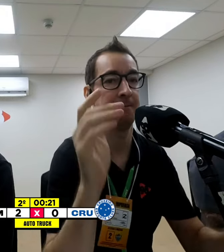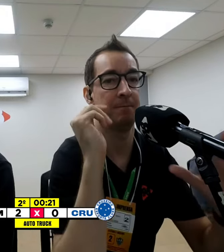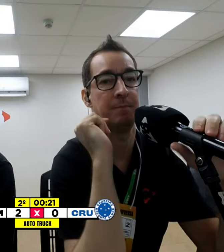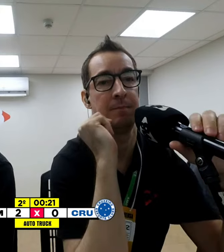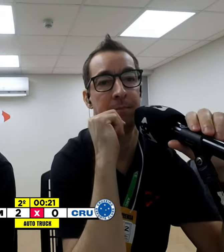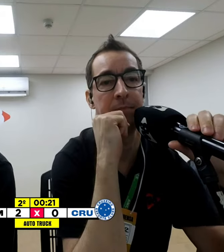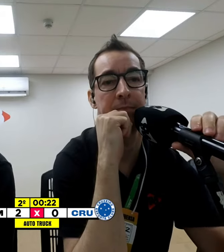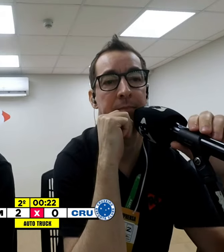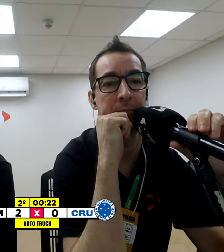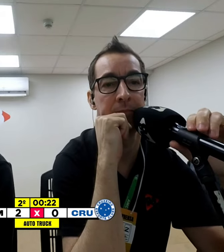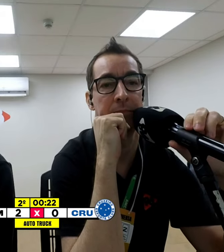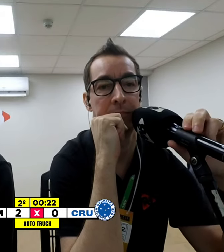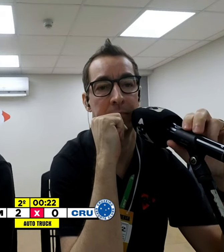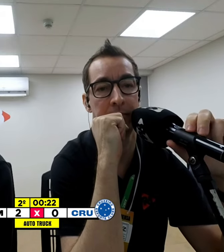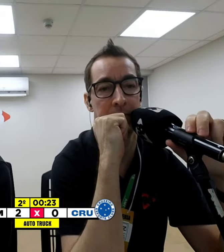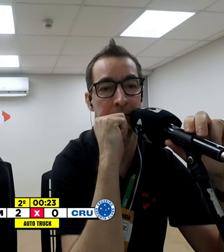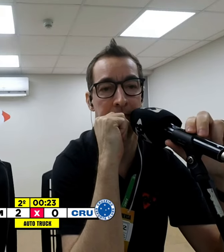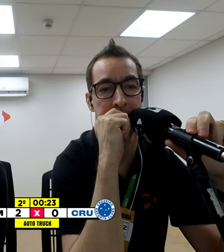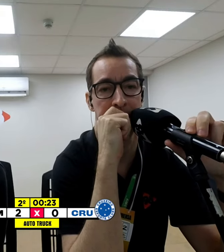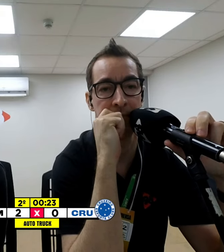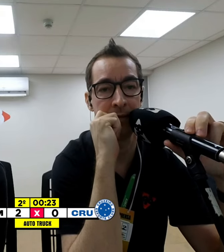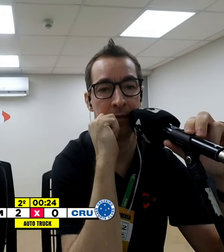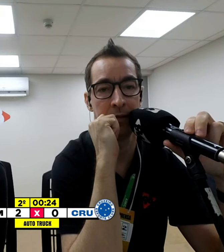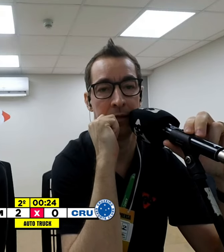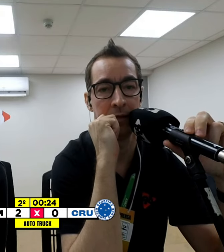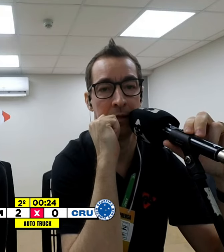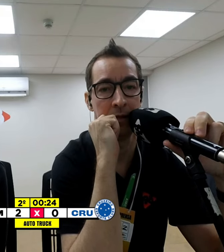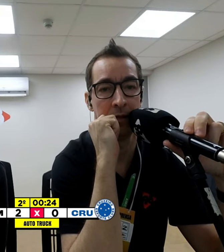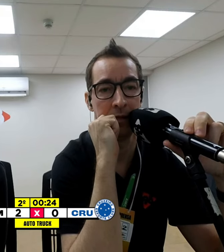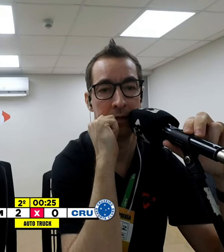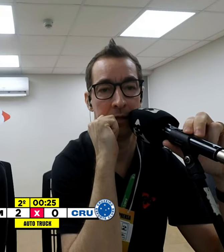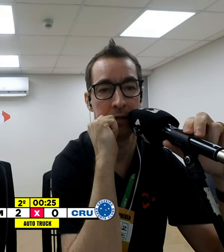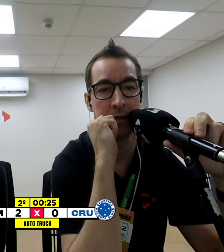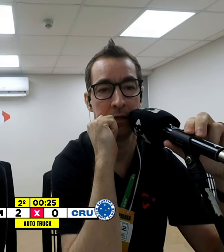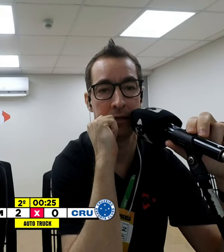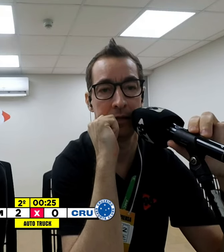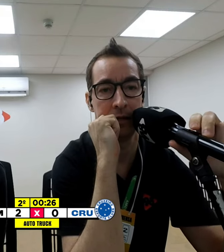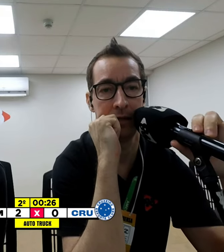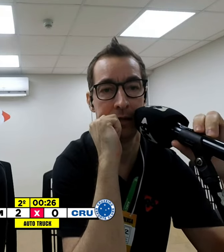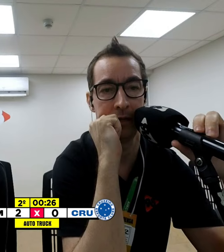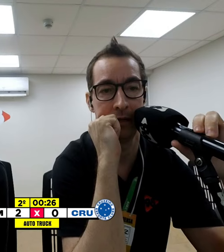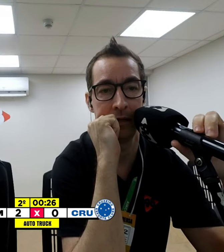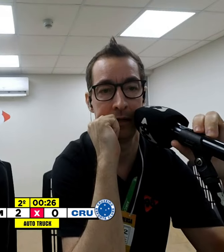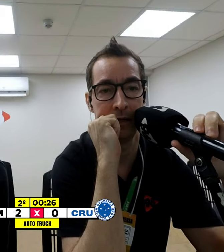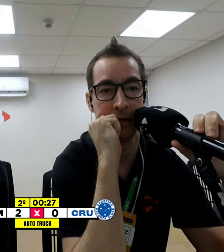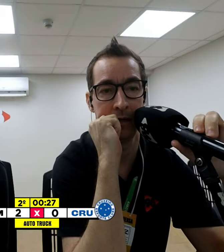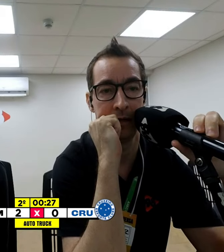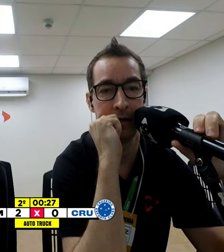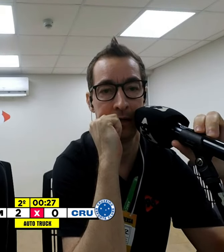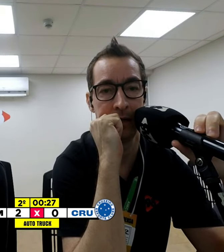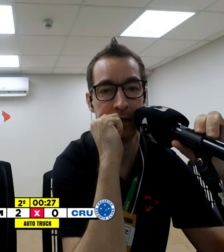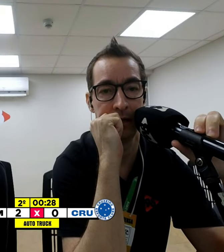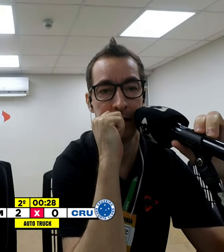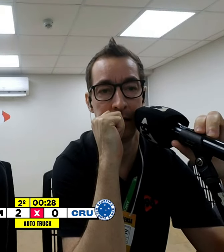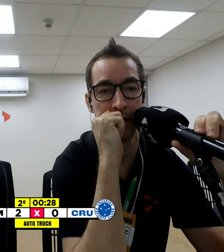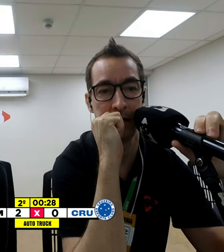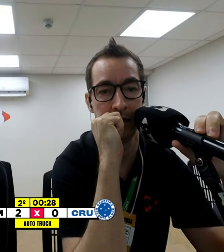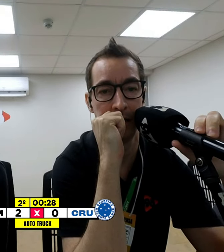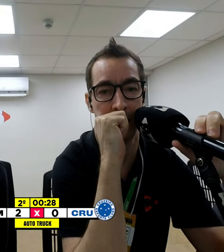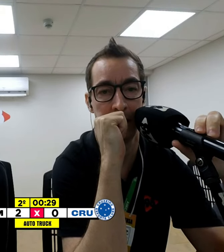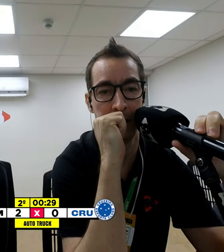lenhada o hul tá apanhando e de novo o Romero hein o Romero tentou ali fazer um cavalinho ali no